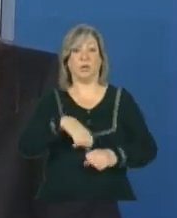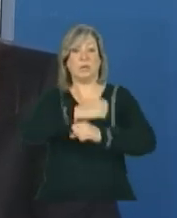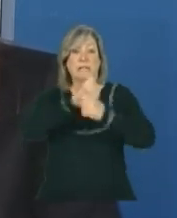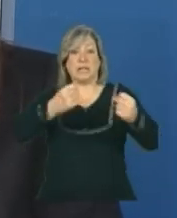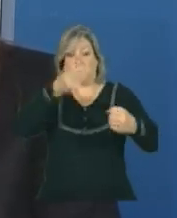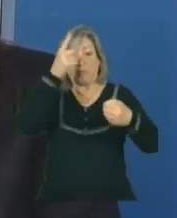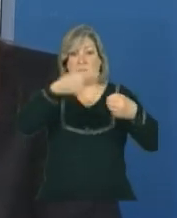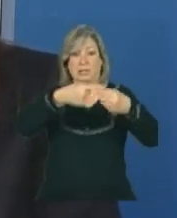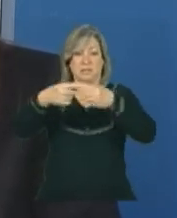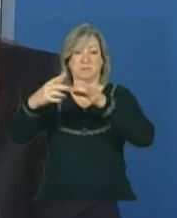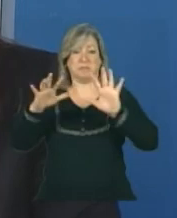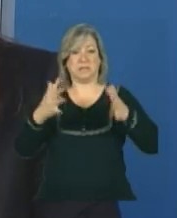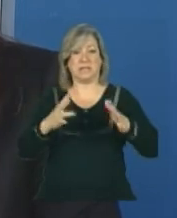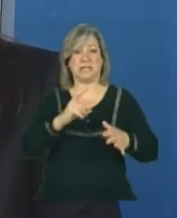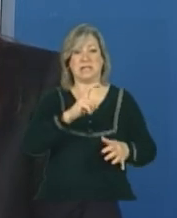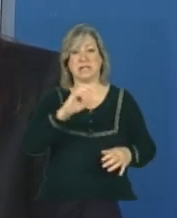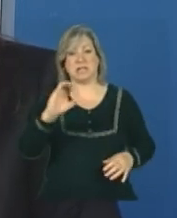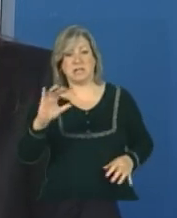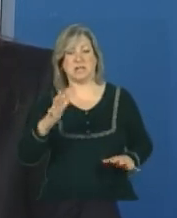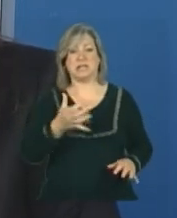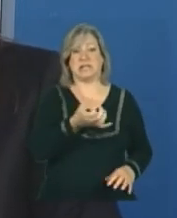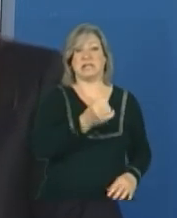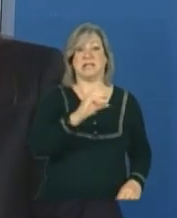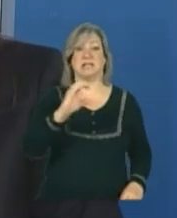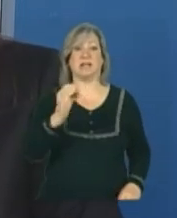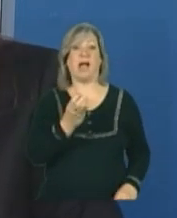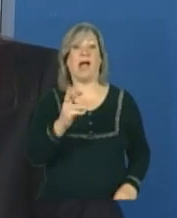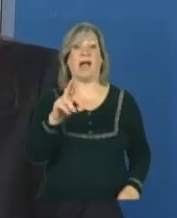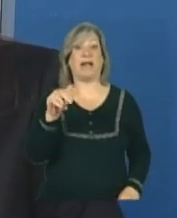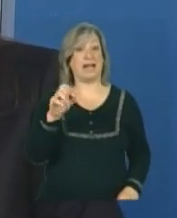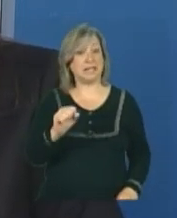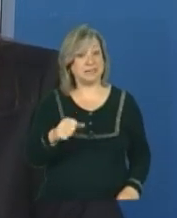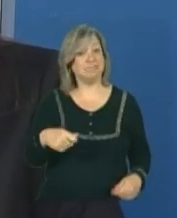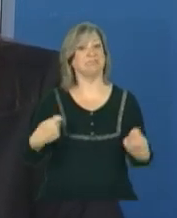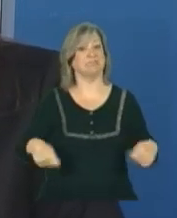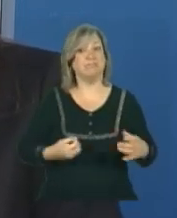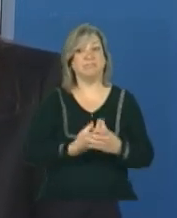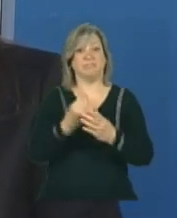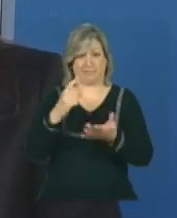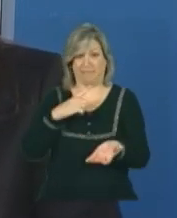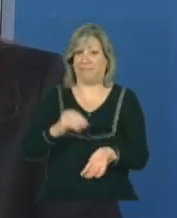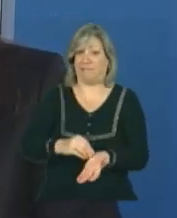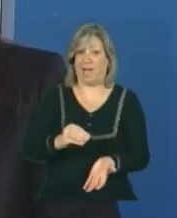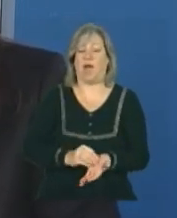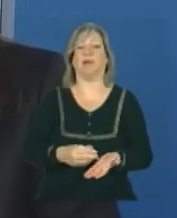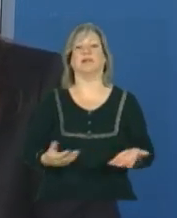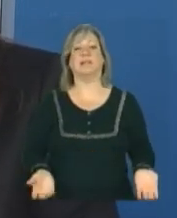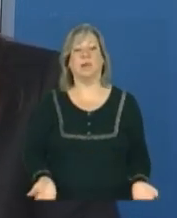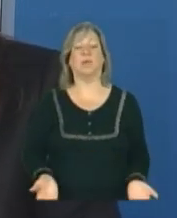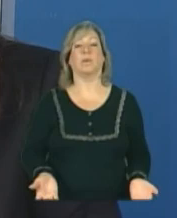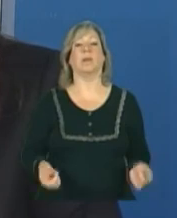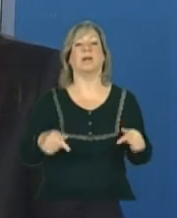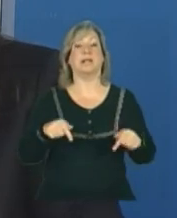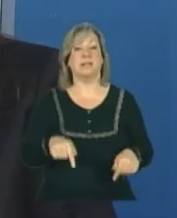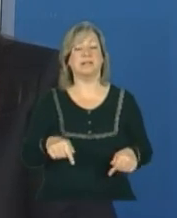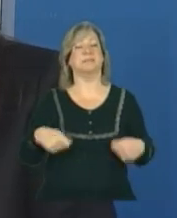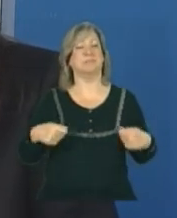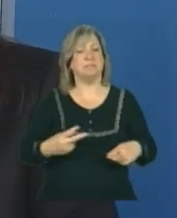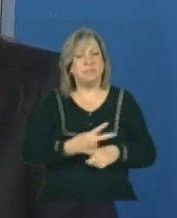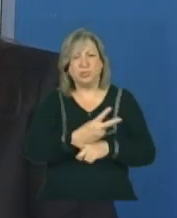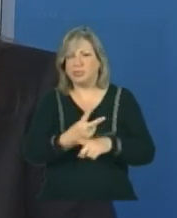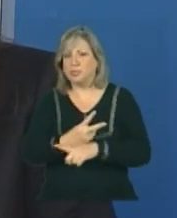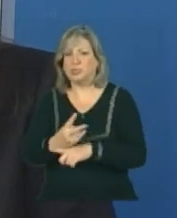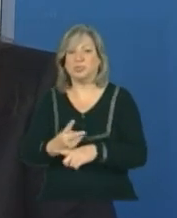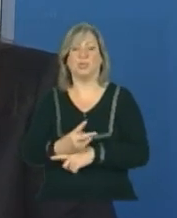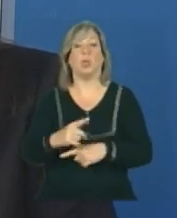em torno de 500, 600 CRAS. E trata-se, então, de buscar